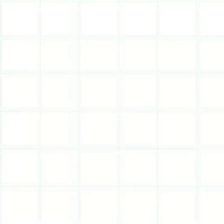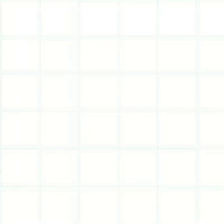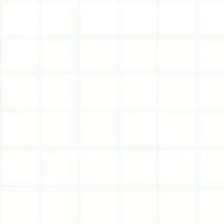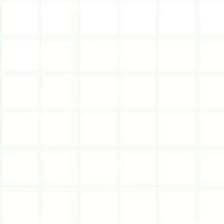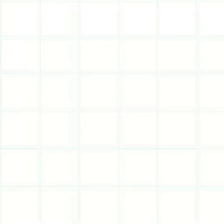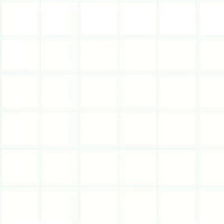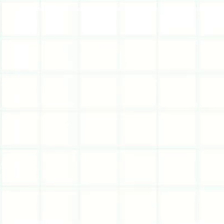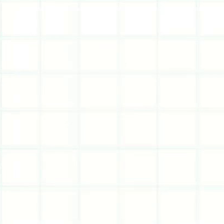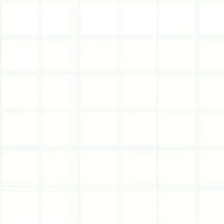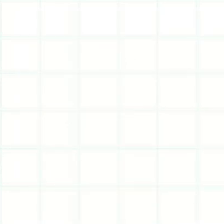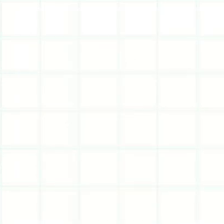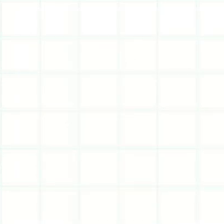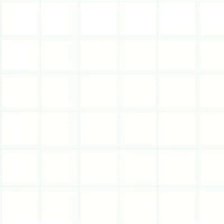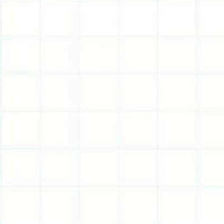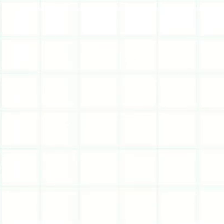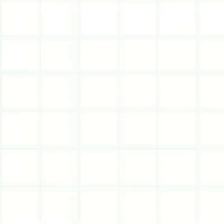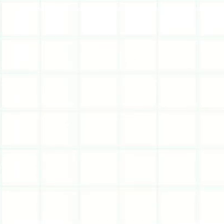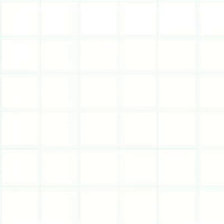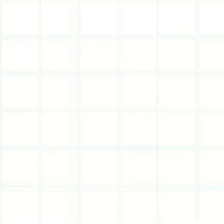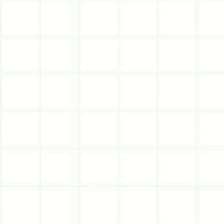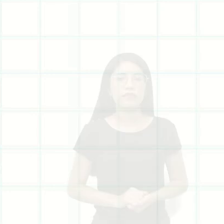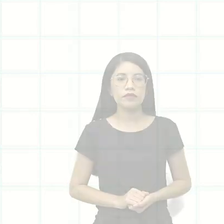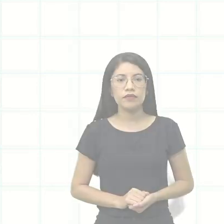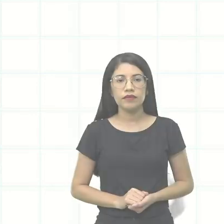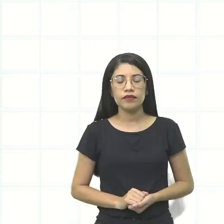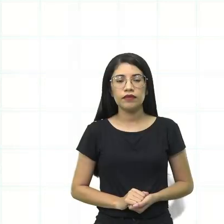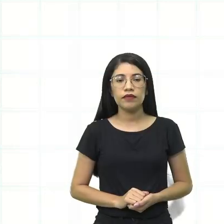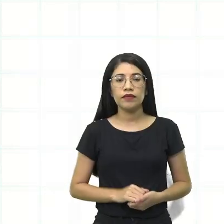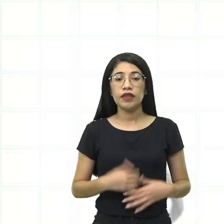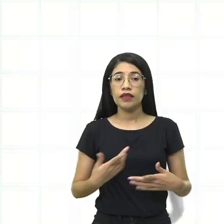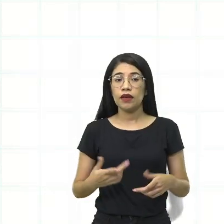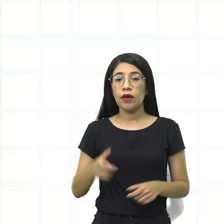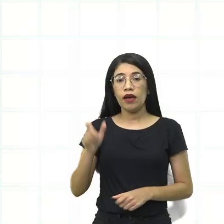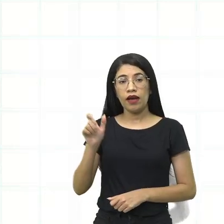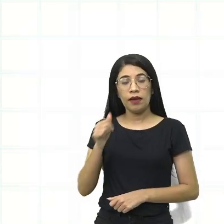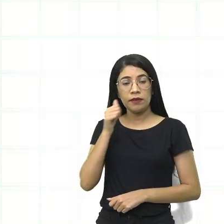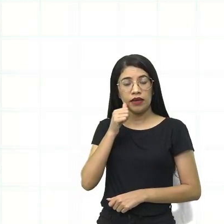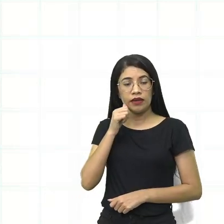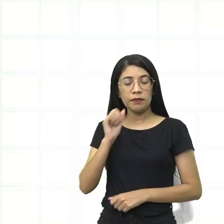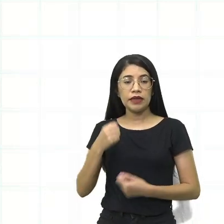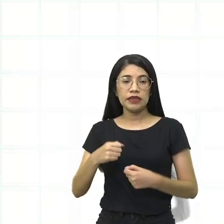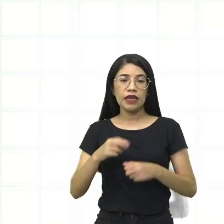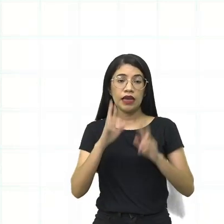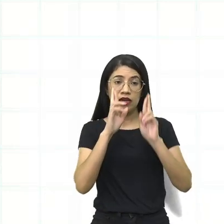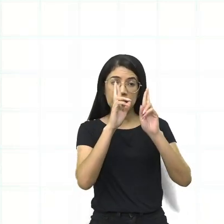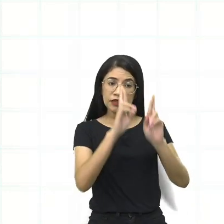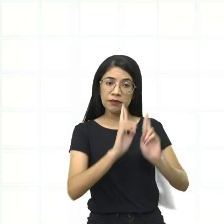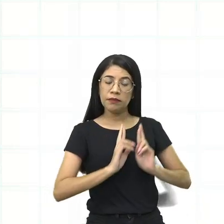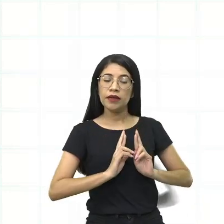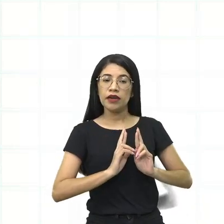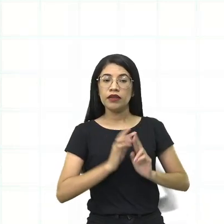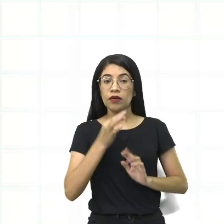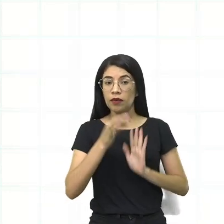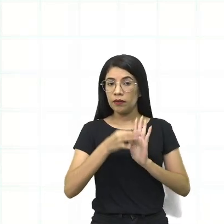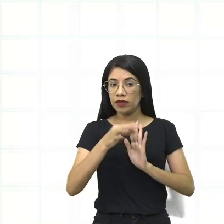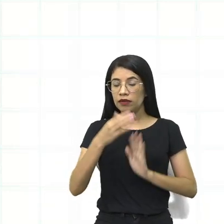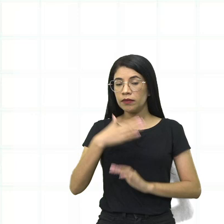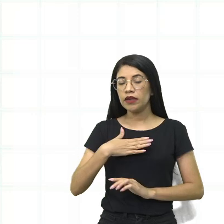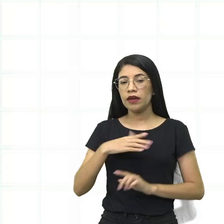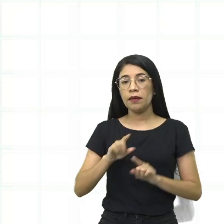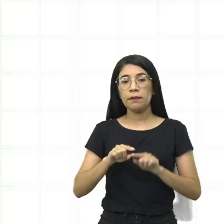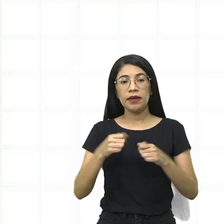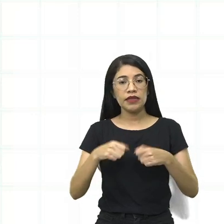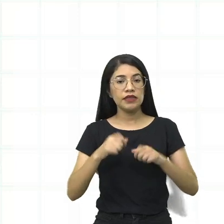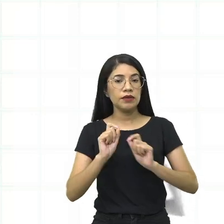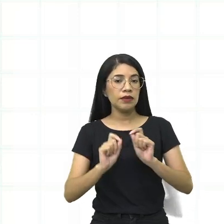a minha opinião. Sempre nós devemos respeitar a opinião do outro, sim, independente dela achar